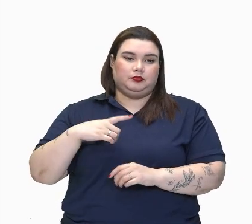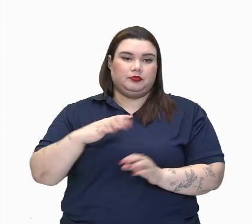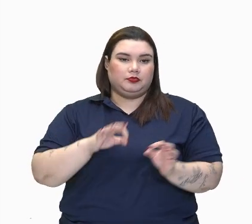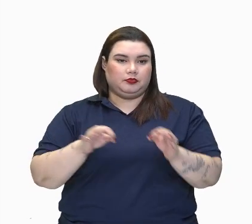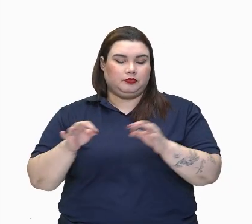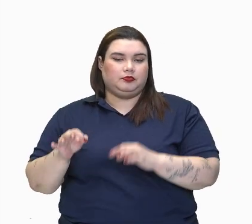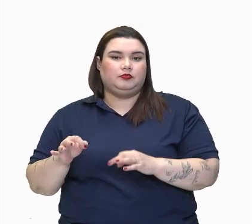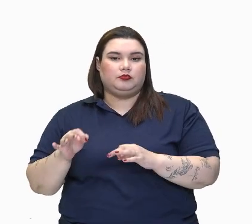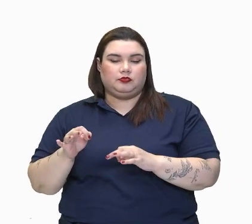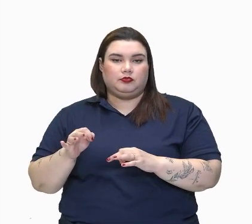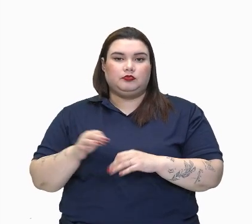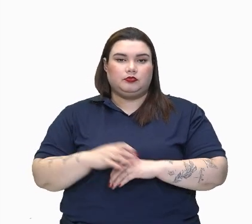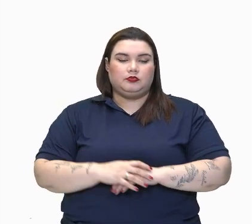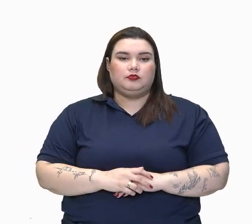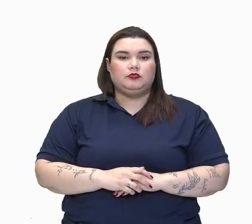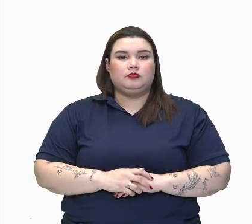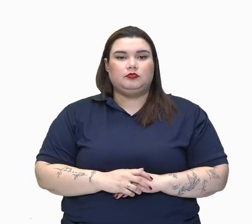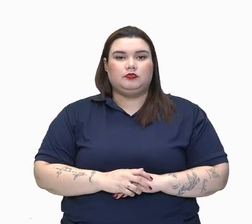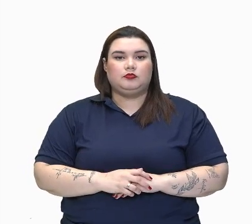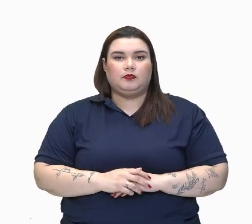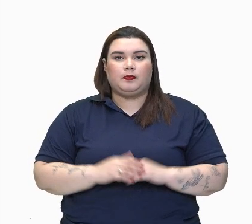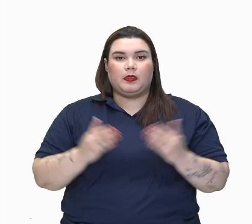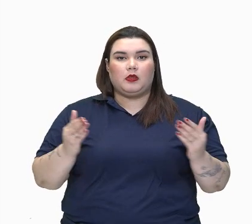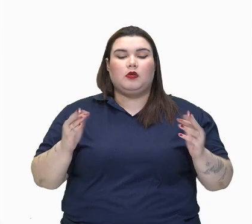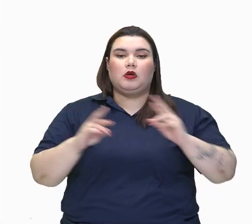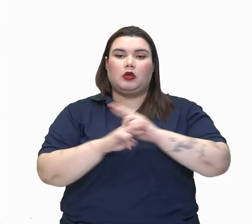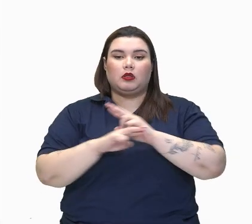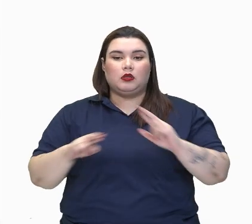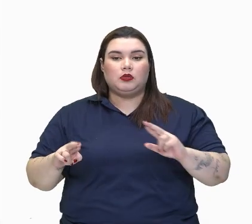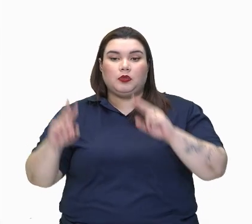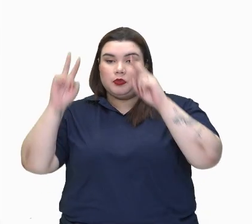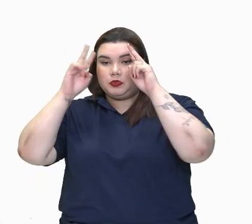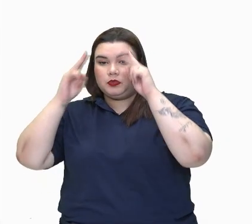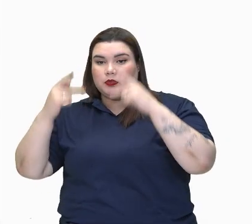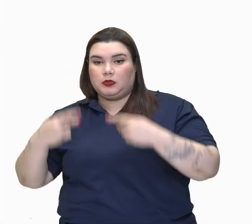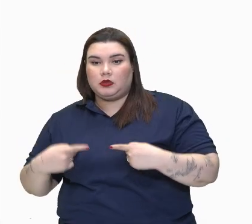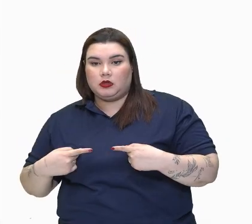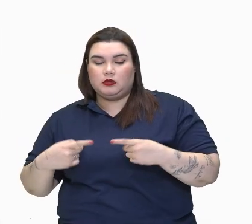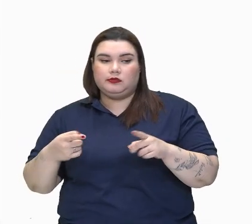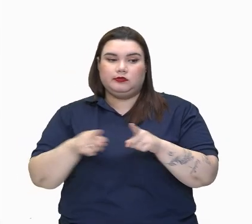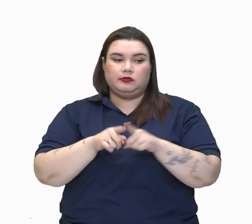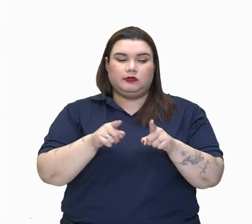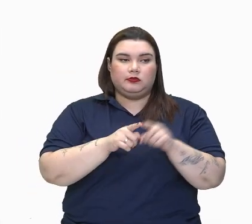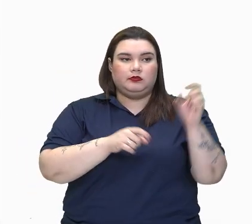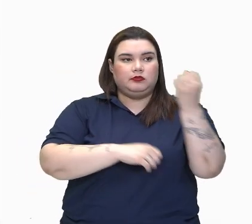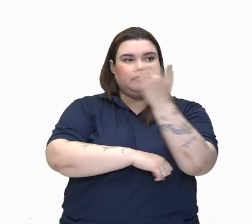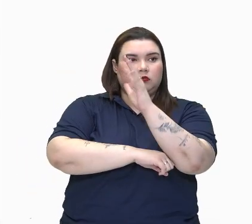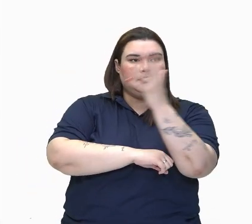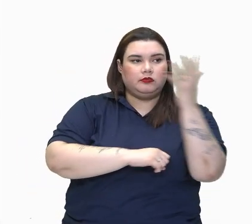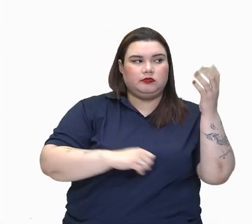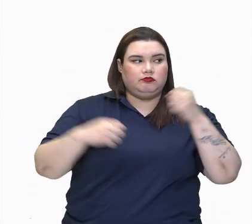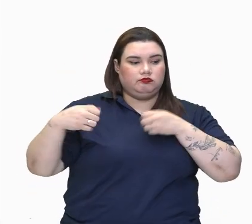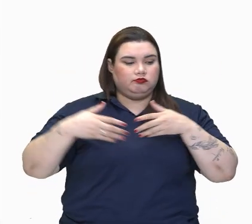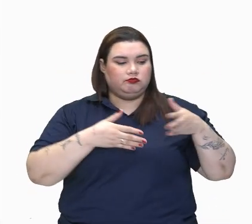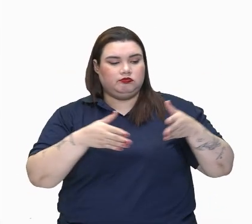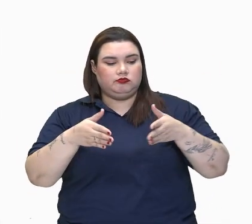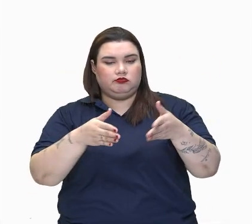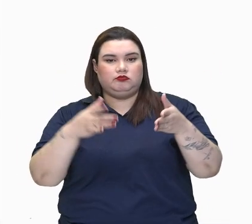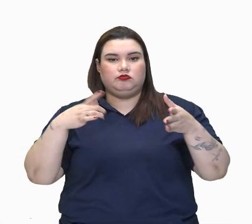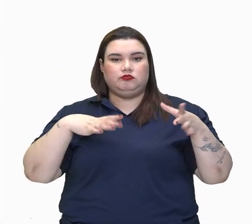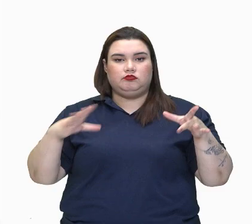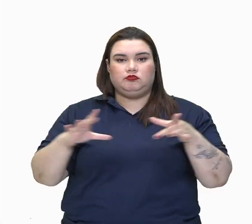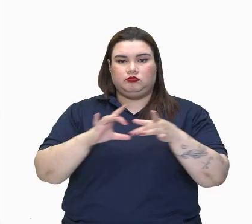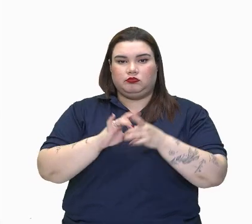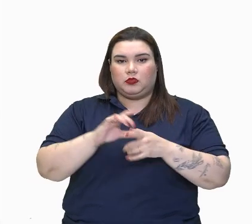Há uma correlação entre o ser humano e entre a floresta, os rios que cercam ali aquele